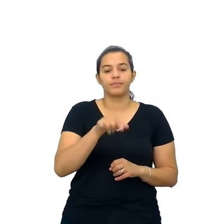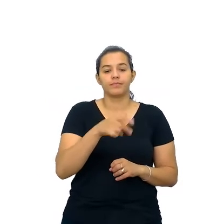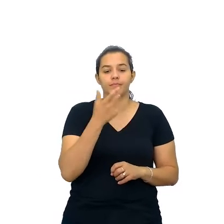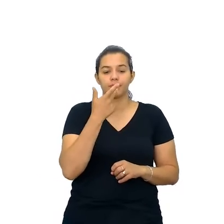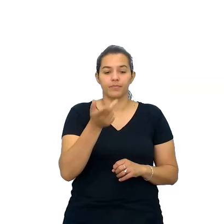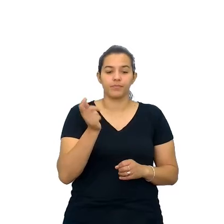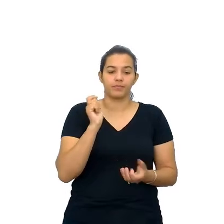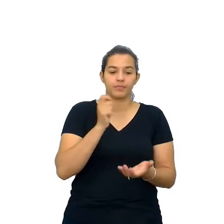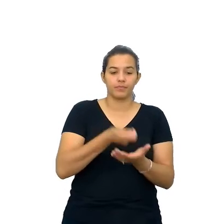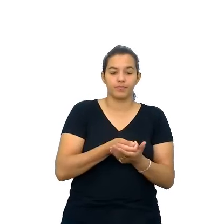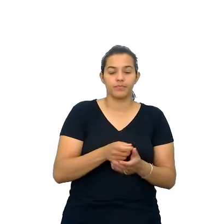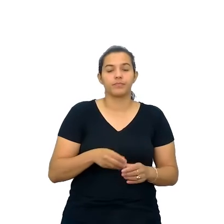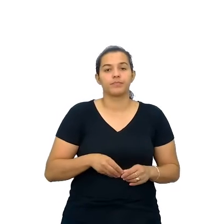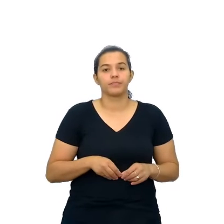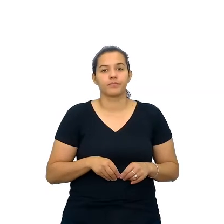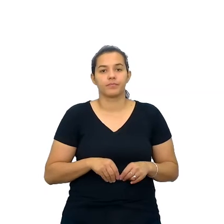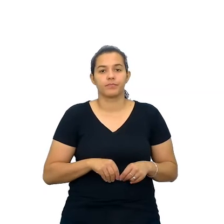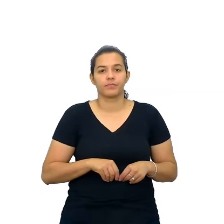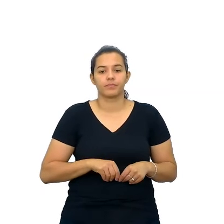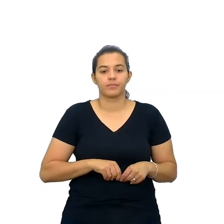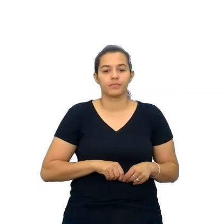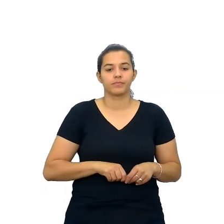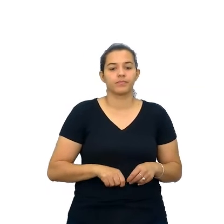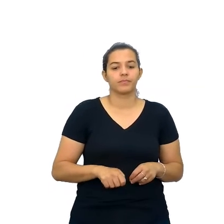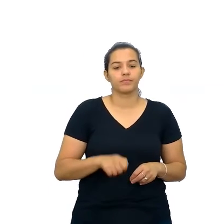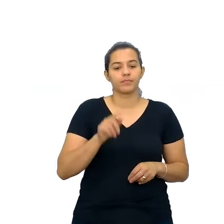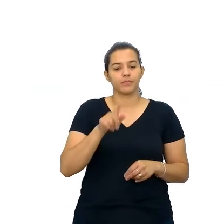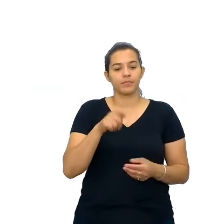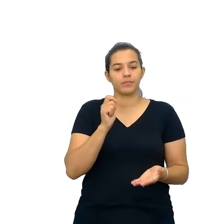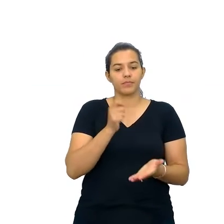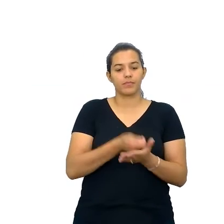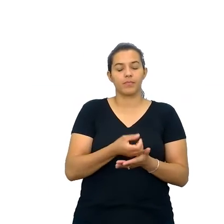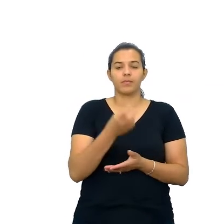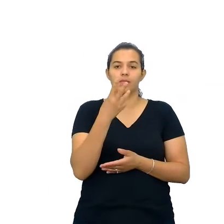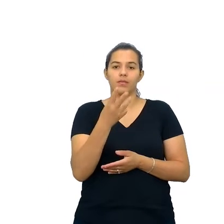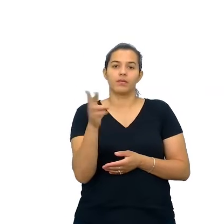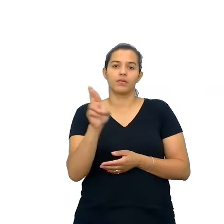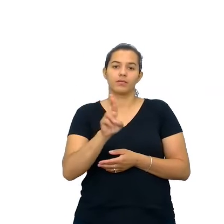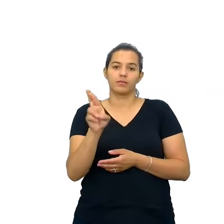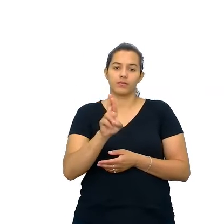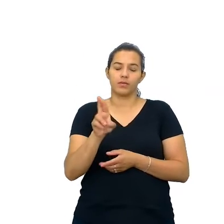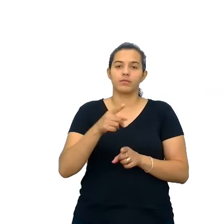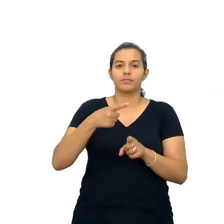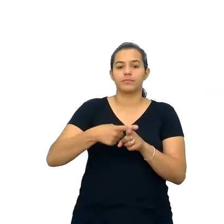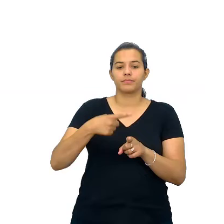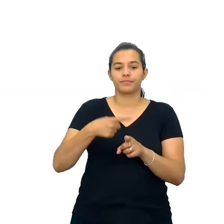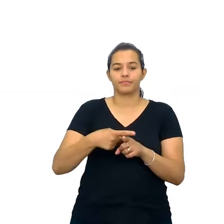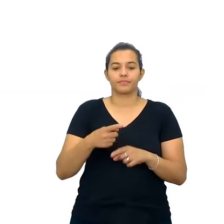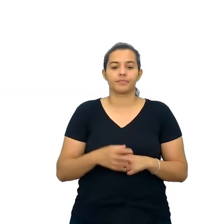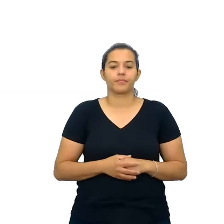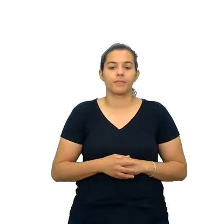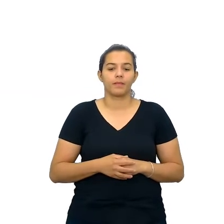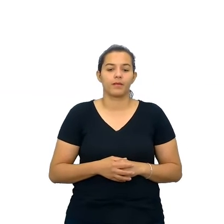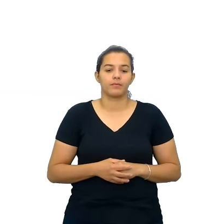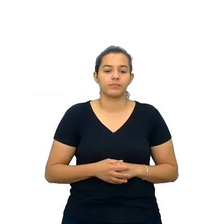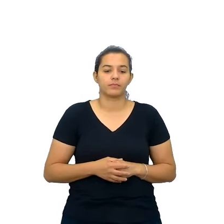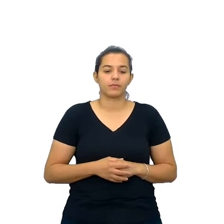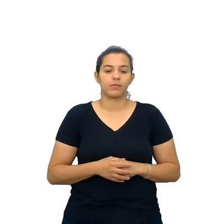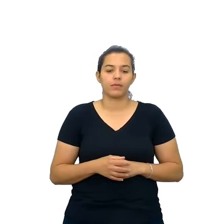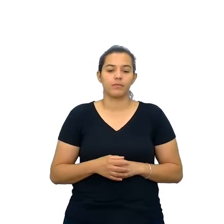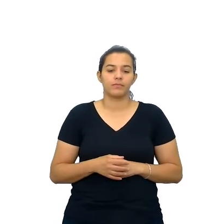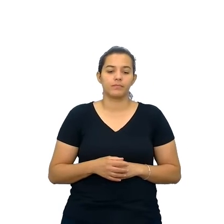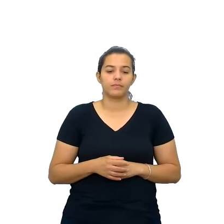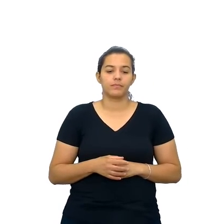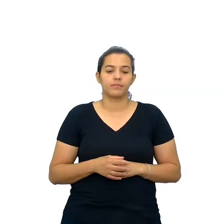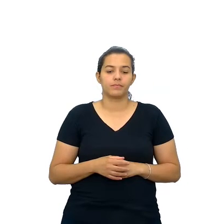que cada um desses itens custou R$ 3 e por quê? Então, olha só, quando